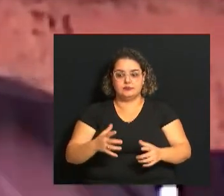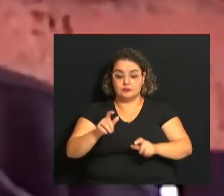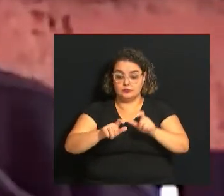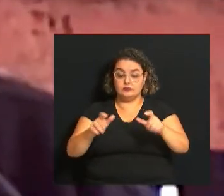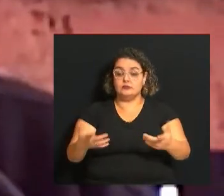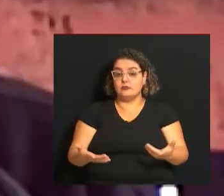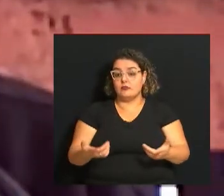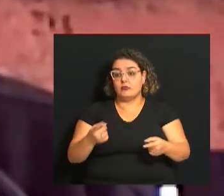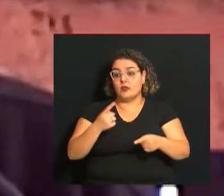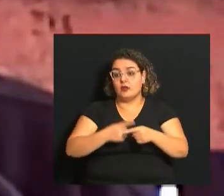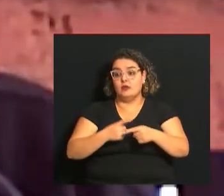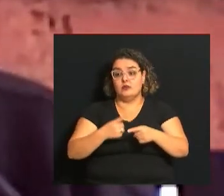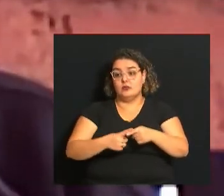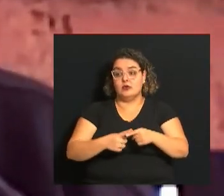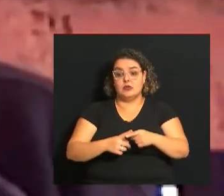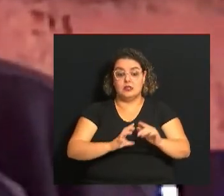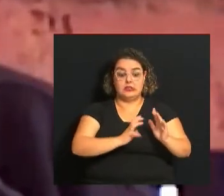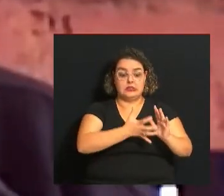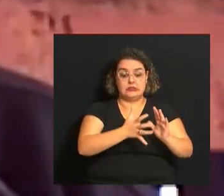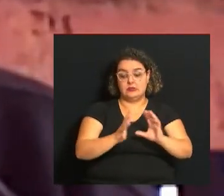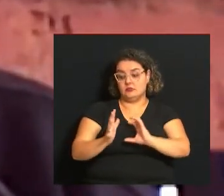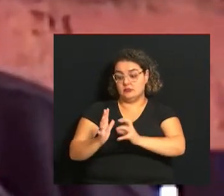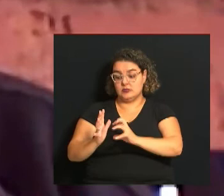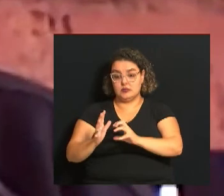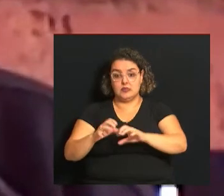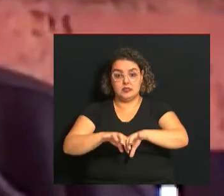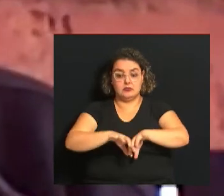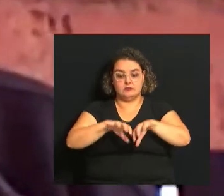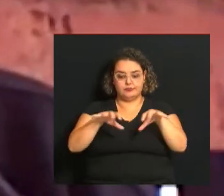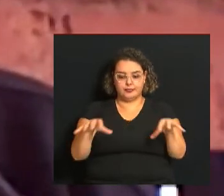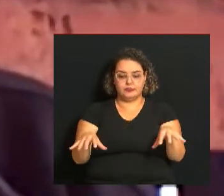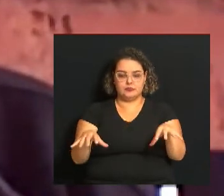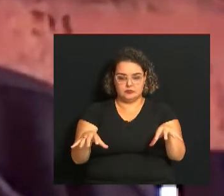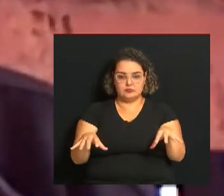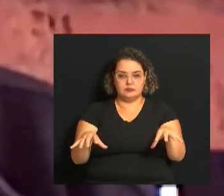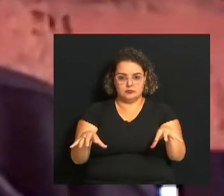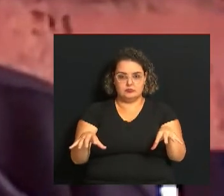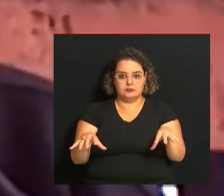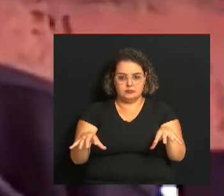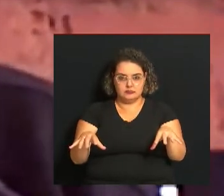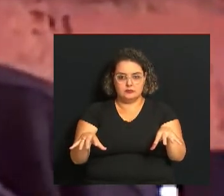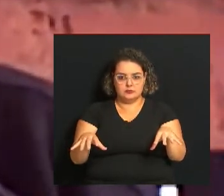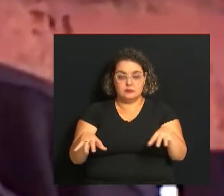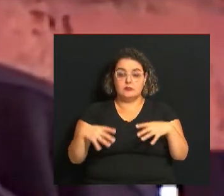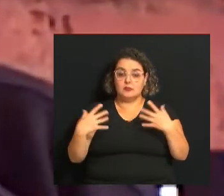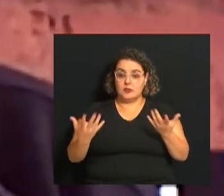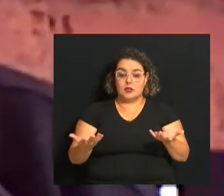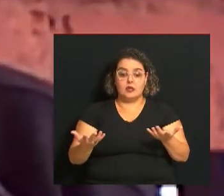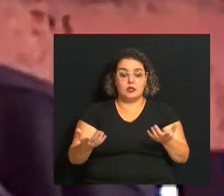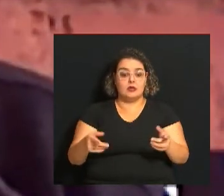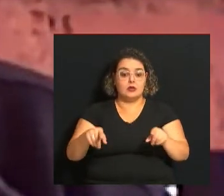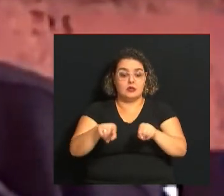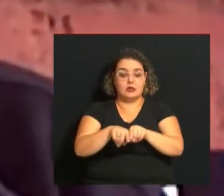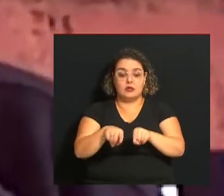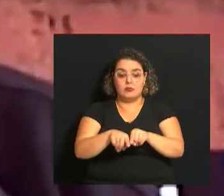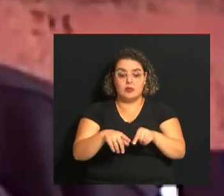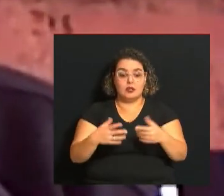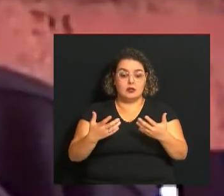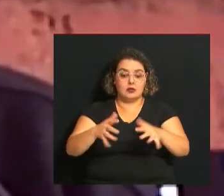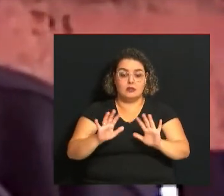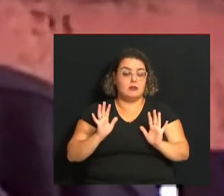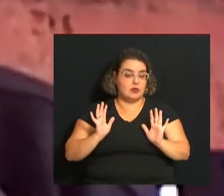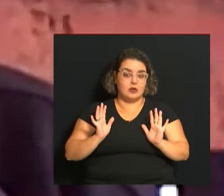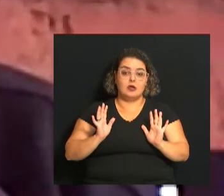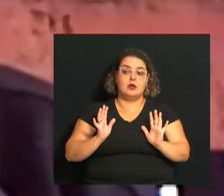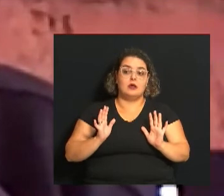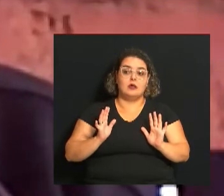elas estão partidarizadas, elas estão divididas, né? E também não quero não gostaria de pregar